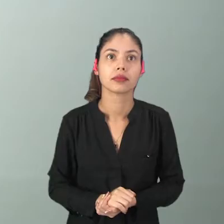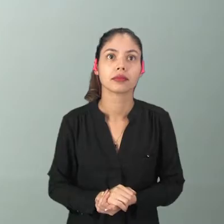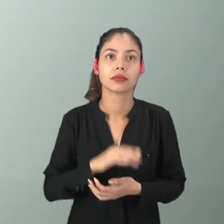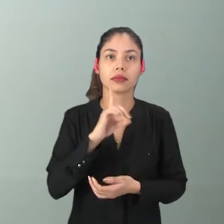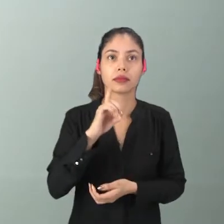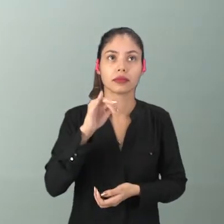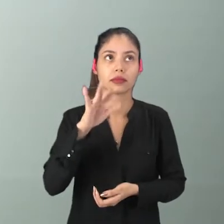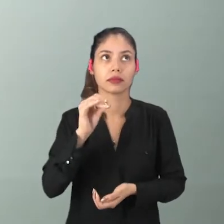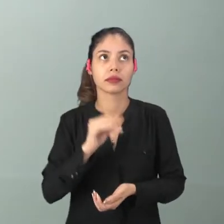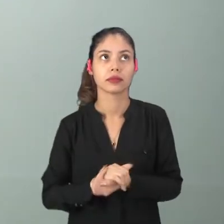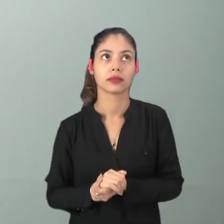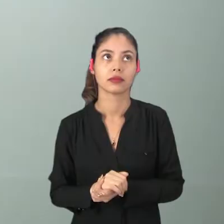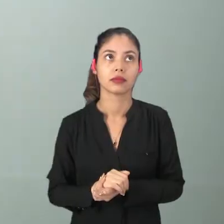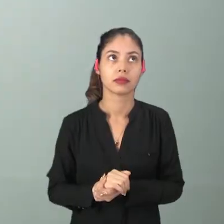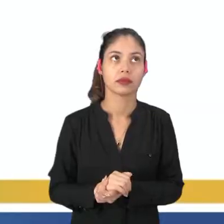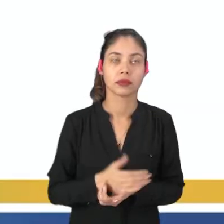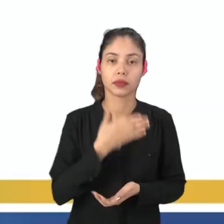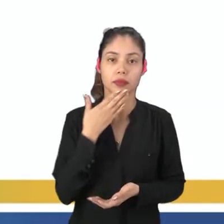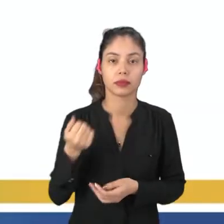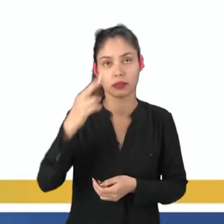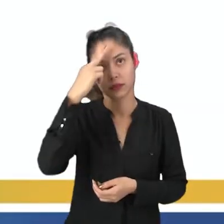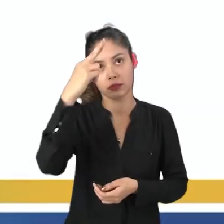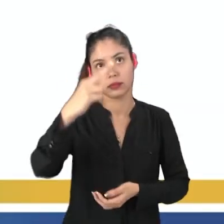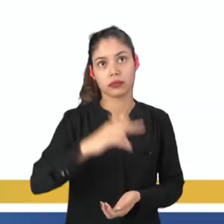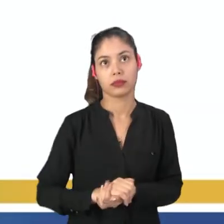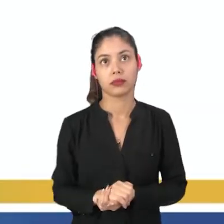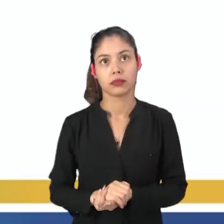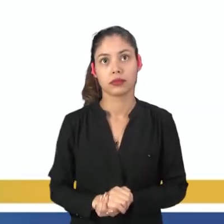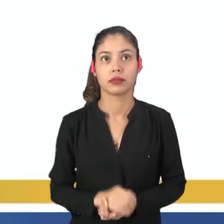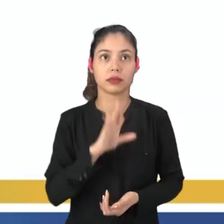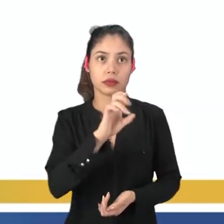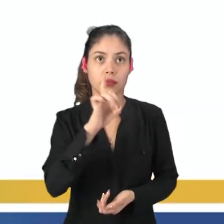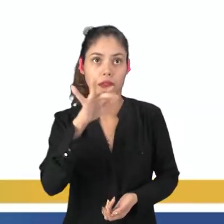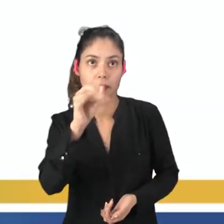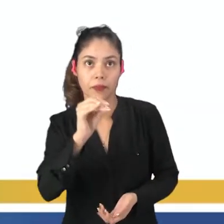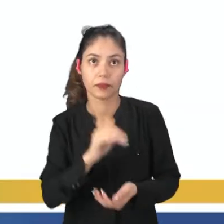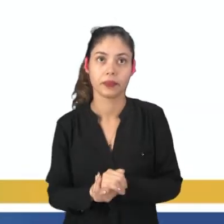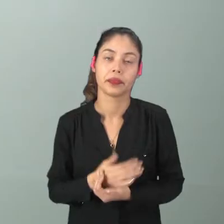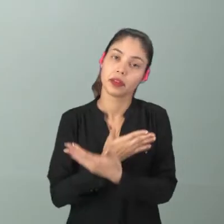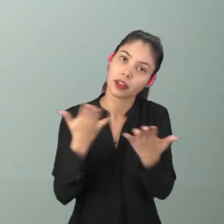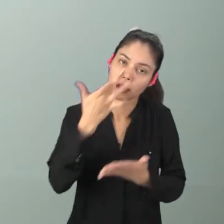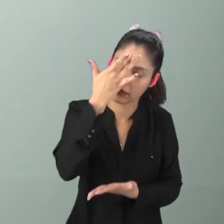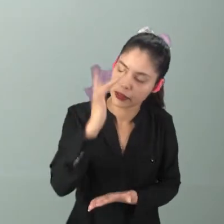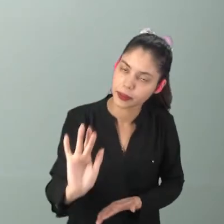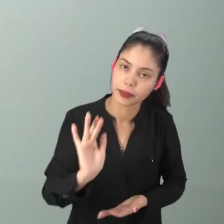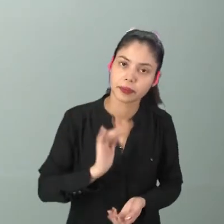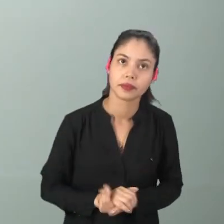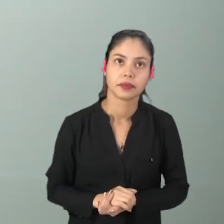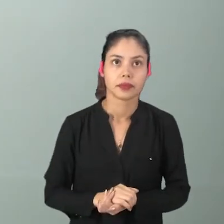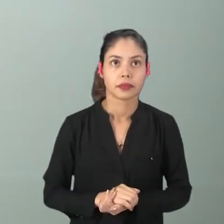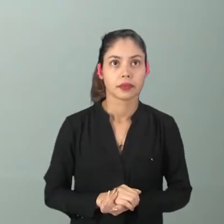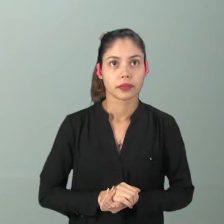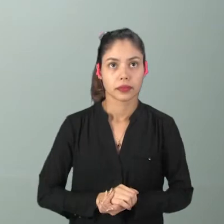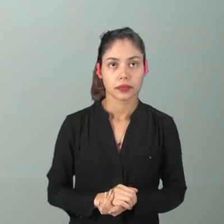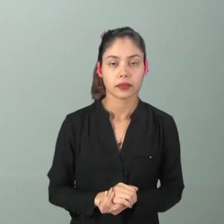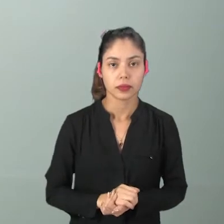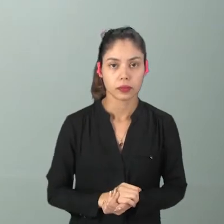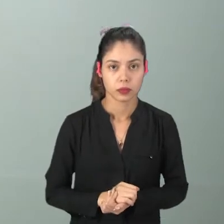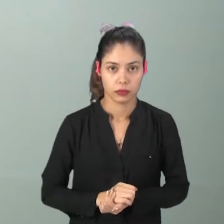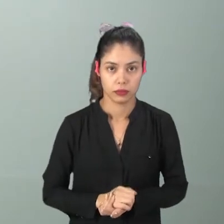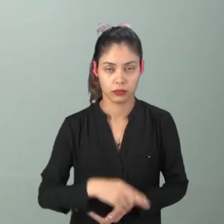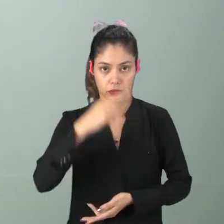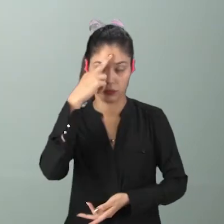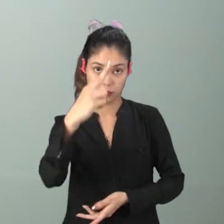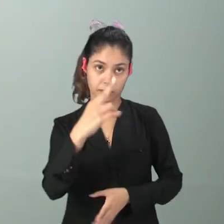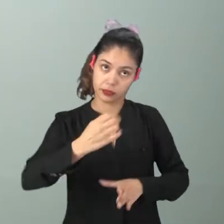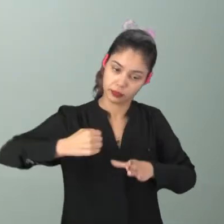Guedes, recomendado pelos melhores chefes. O Eduardo Guedes, que para quem não sabe, é um